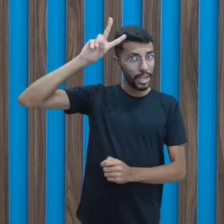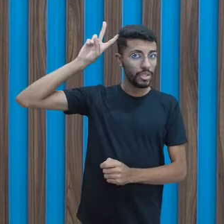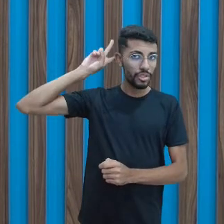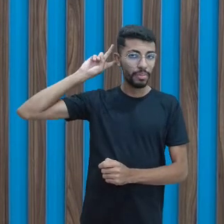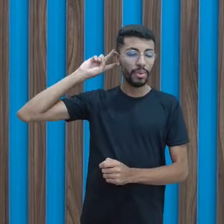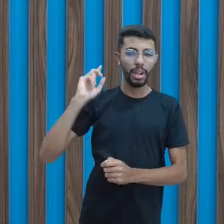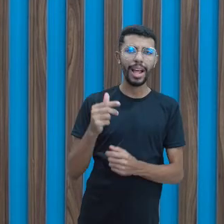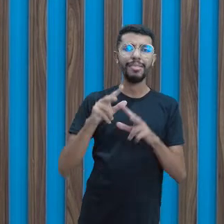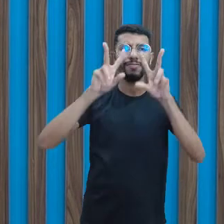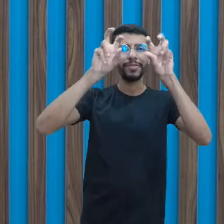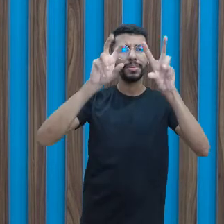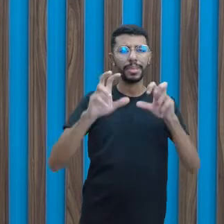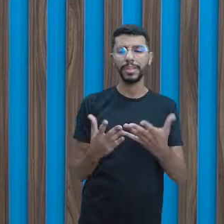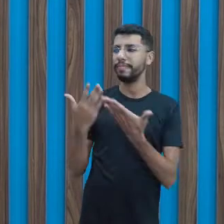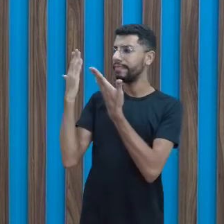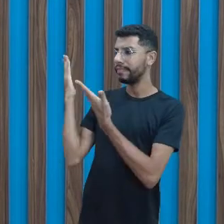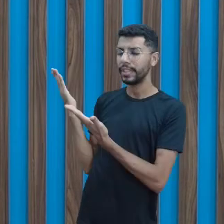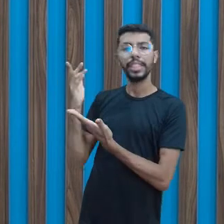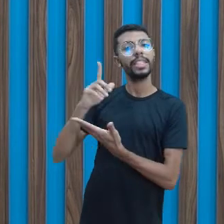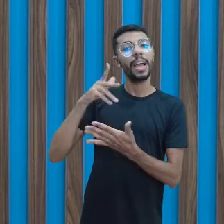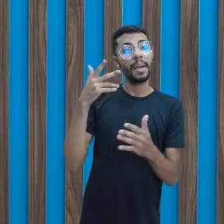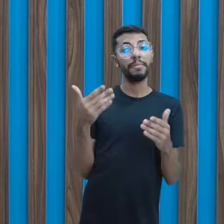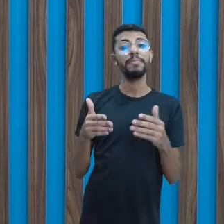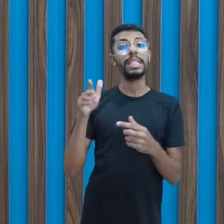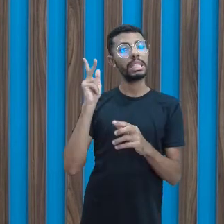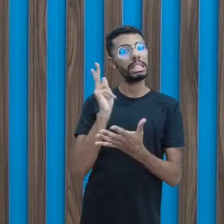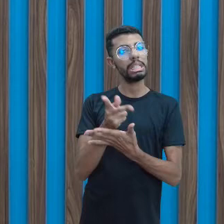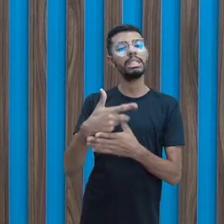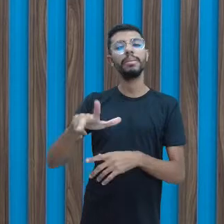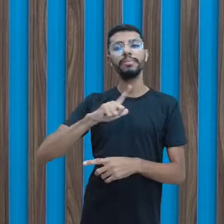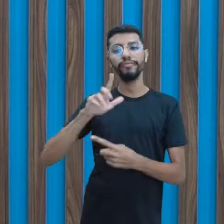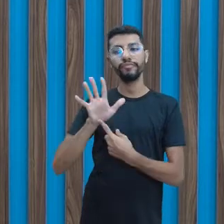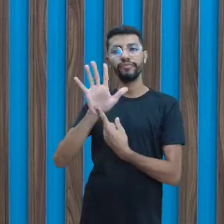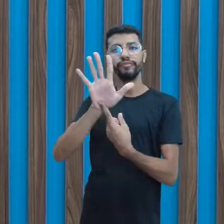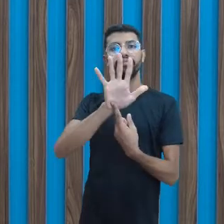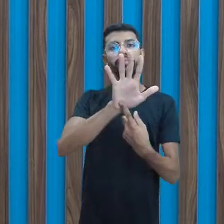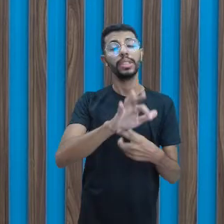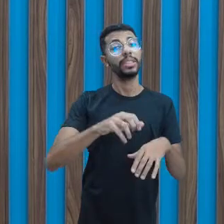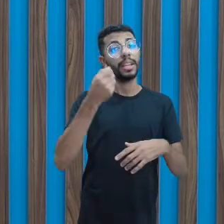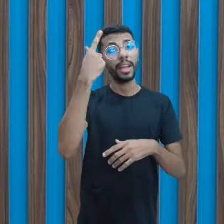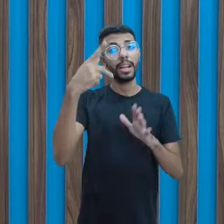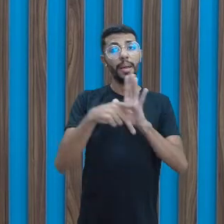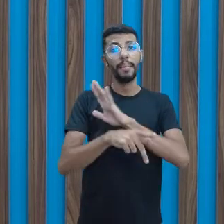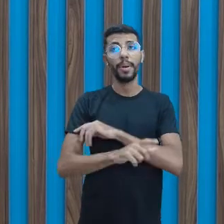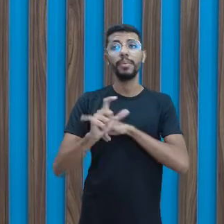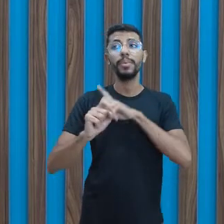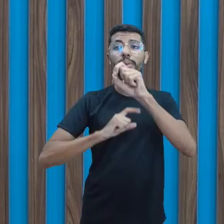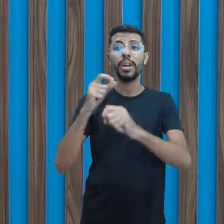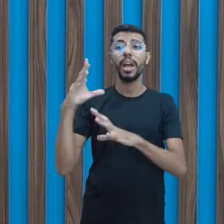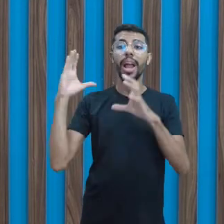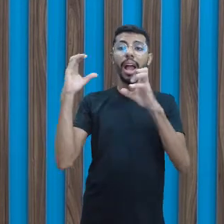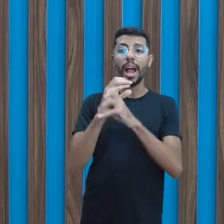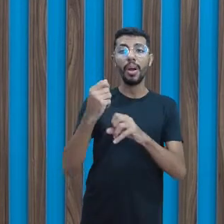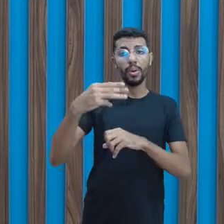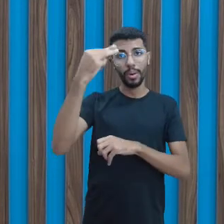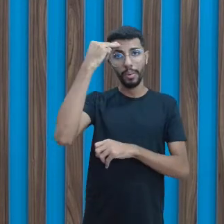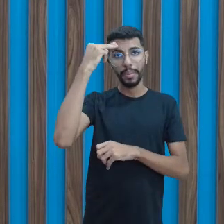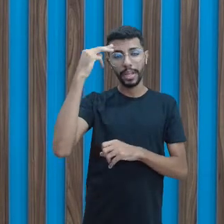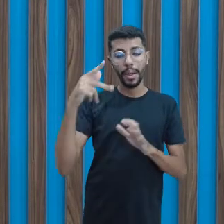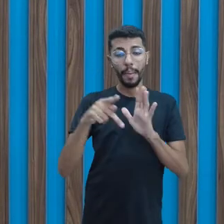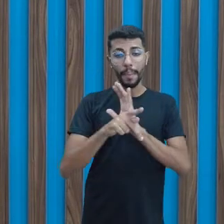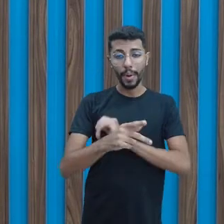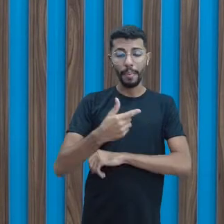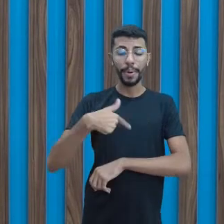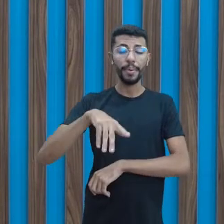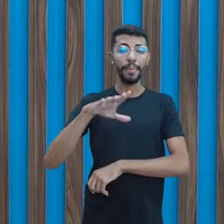bastante recorrentes, tá bom? E a ideia que você precisa ter dessa questão do cálculo mental para a